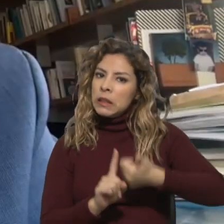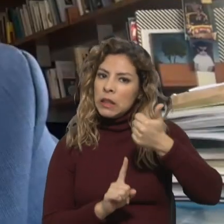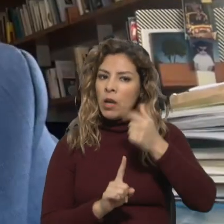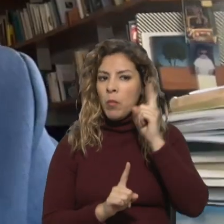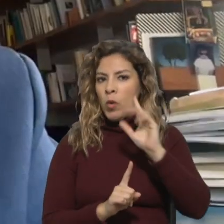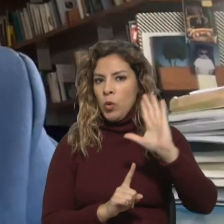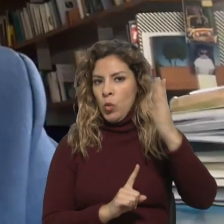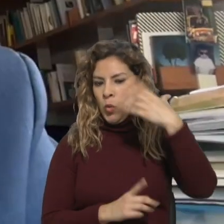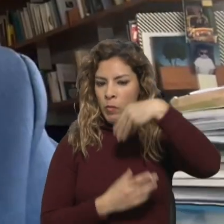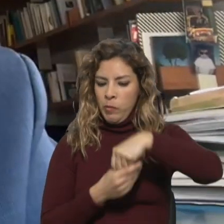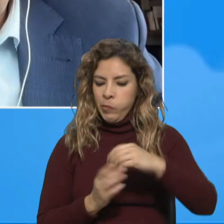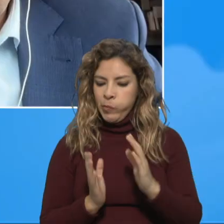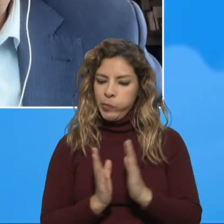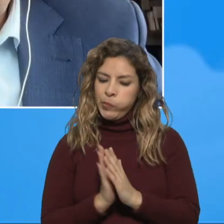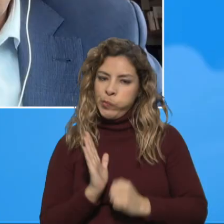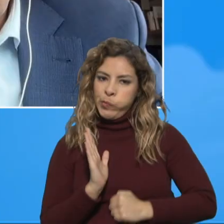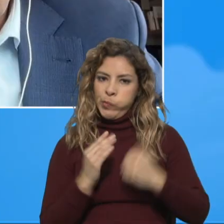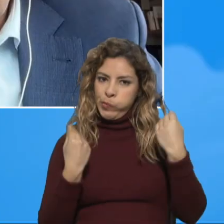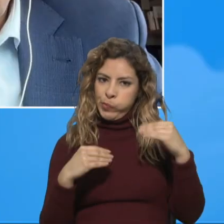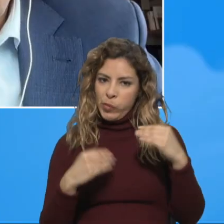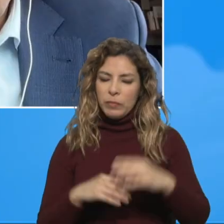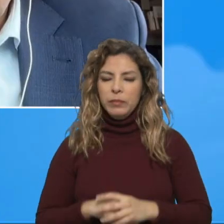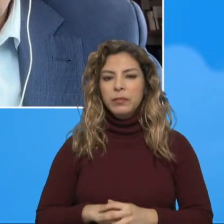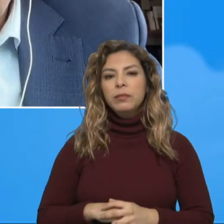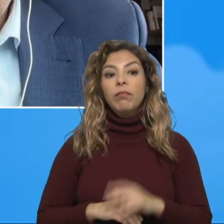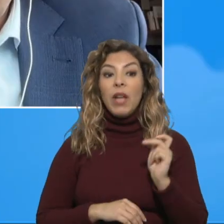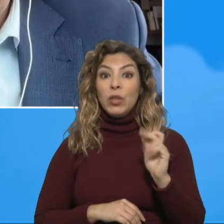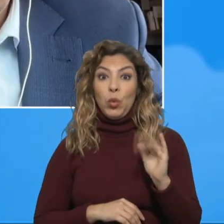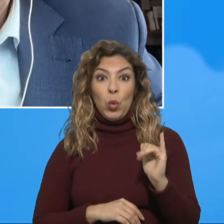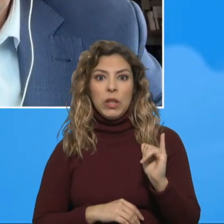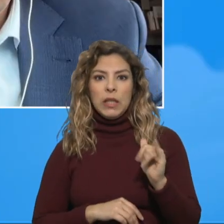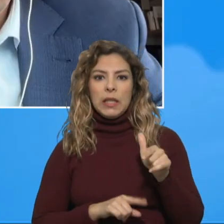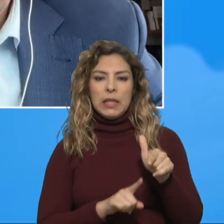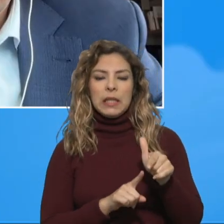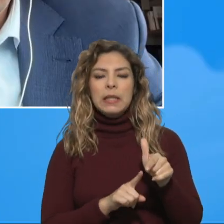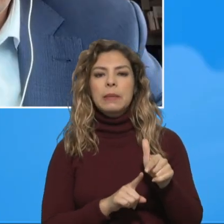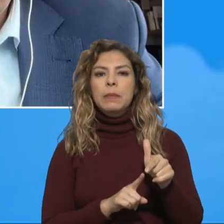petrino. É um Papa que também, que nestes 12 anos de pontificado,